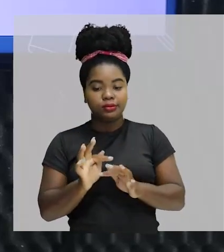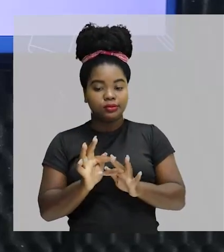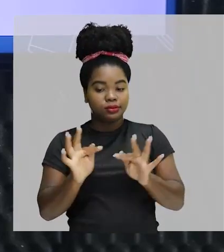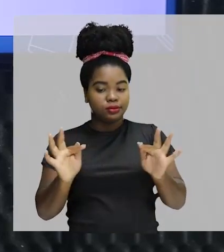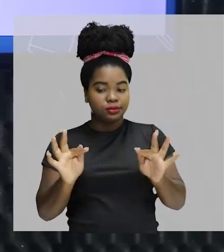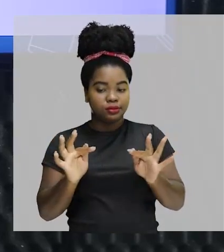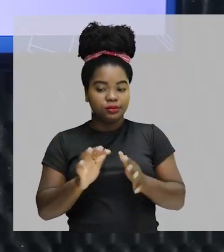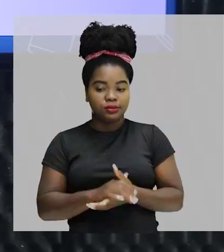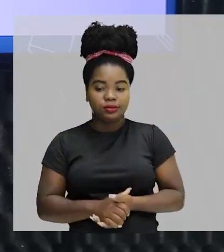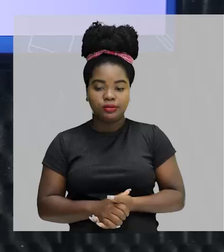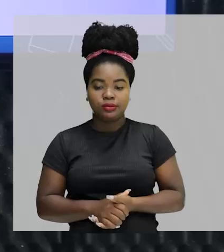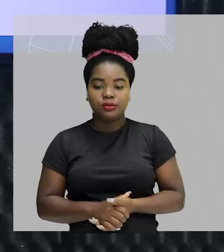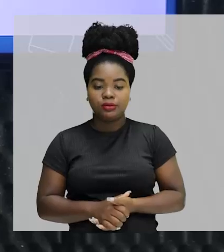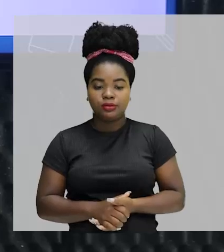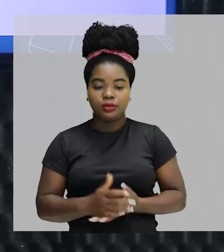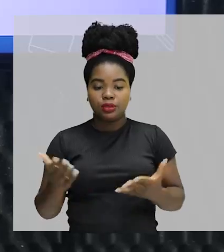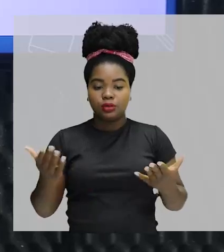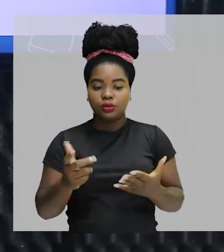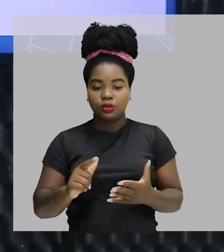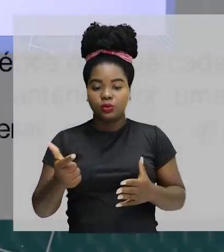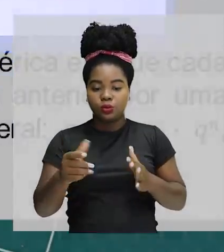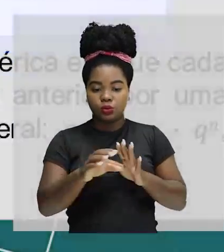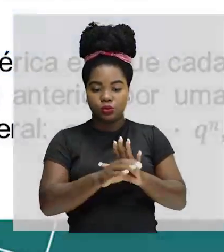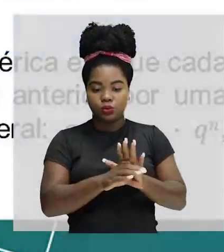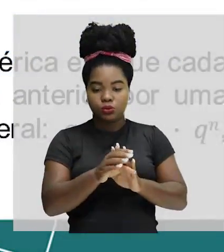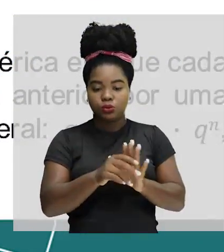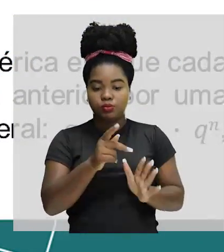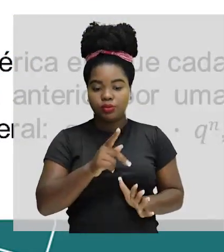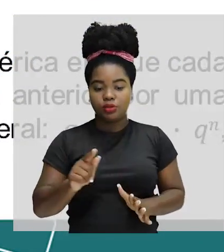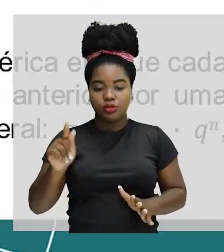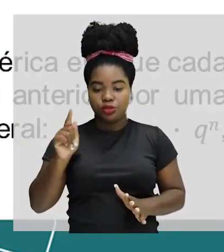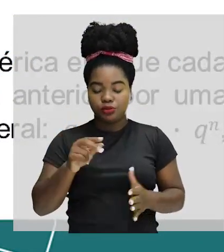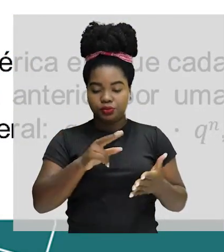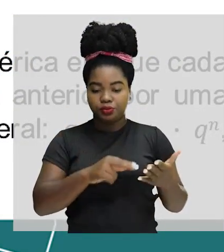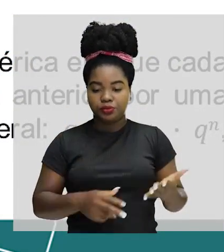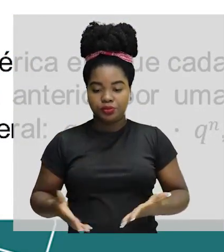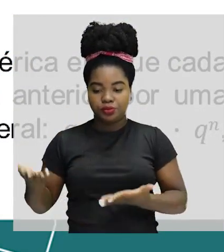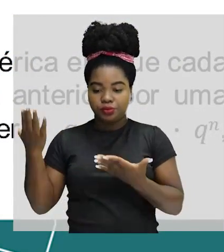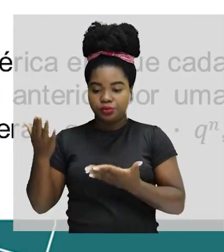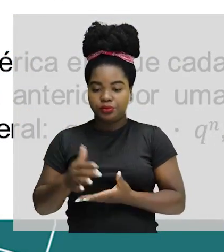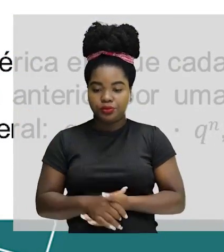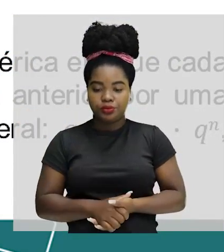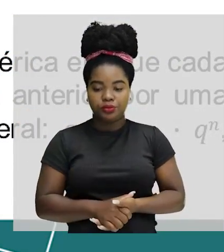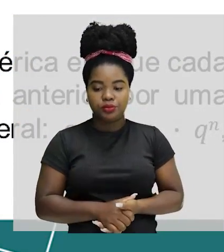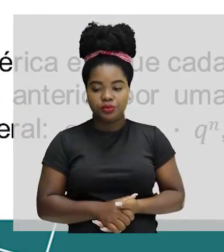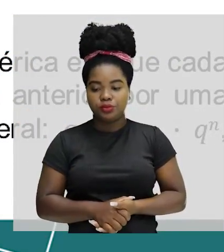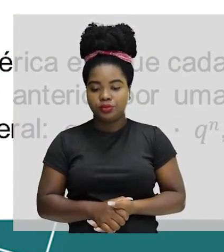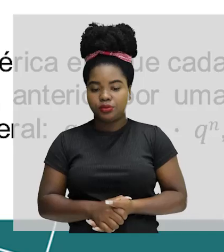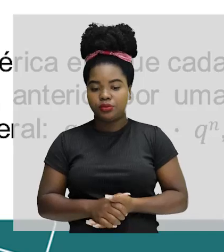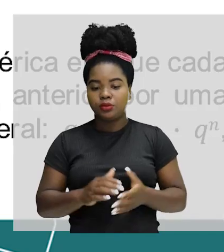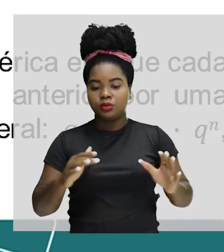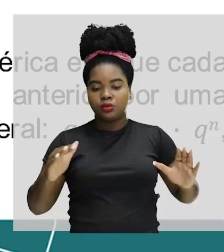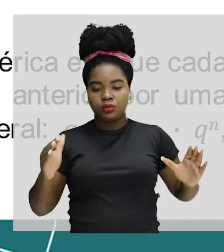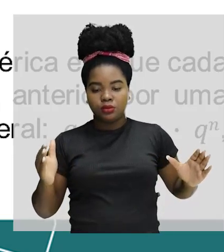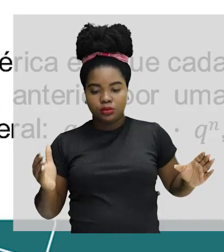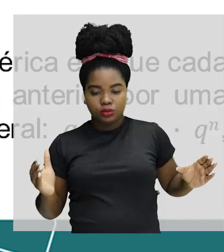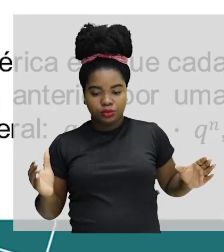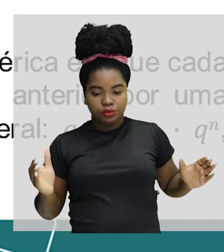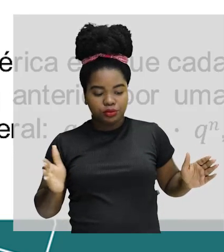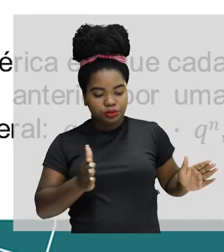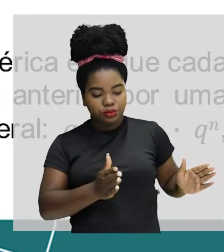função exponencial. Vamos ver agora a outra definição. Uma progressão geométrica, PG, é